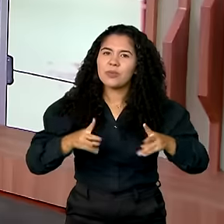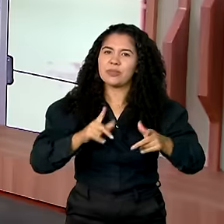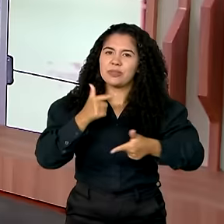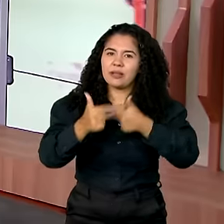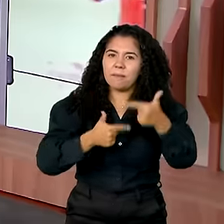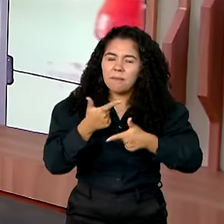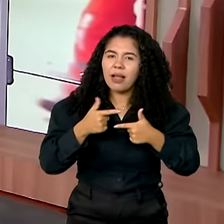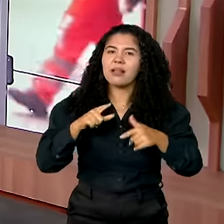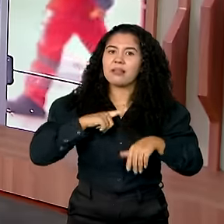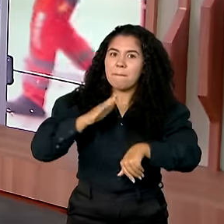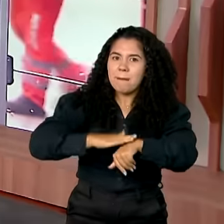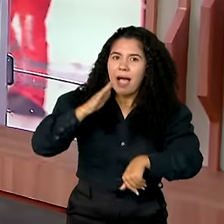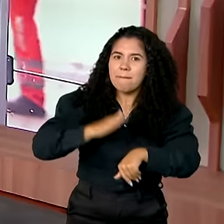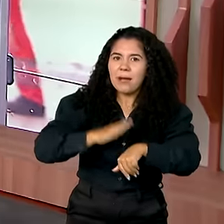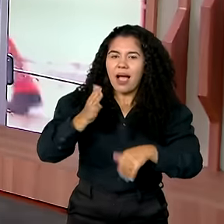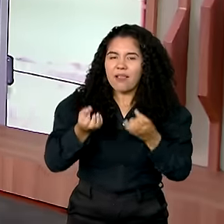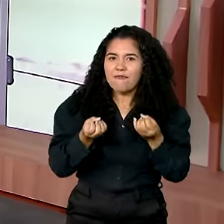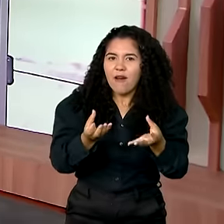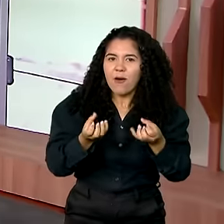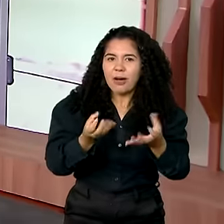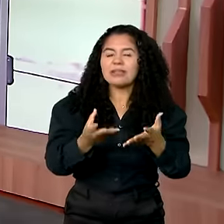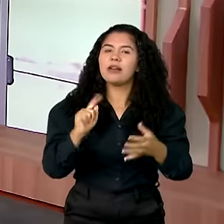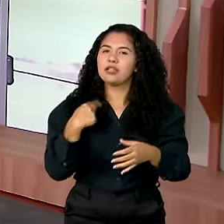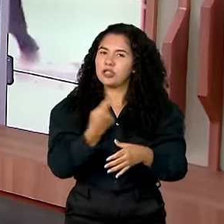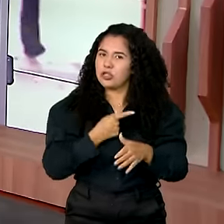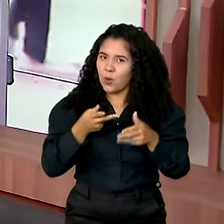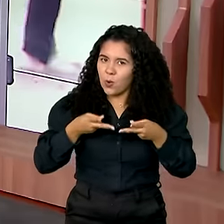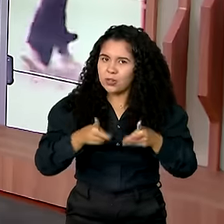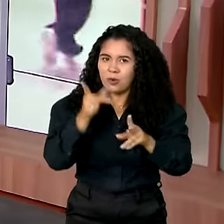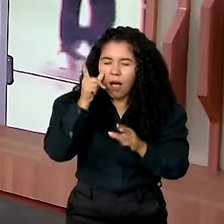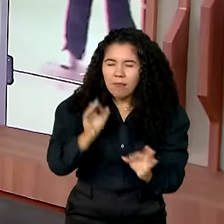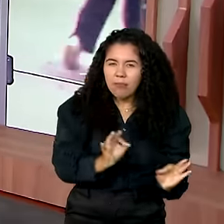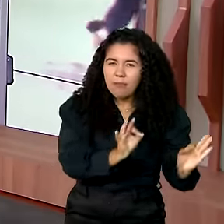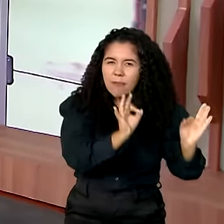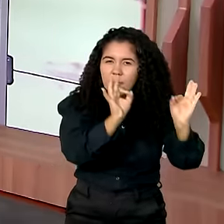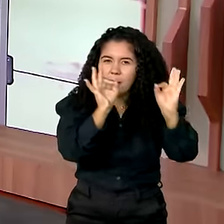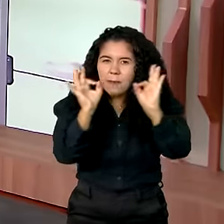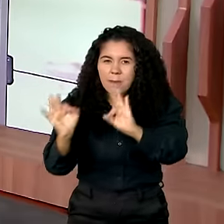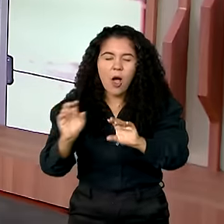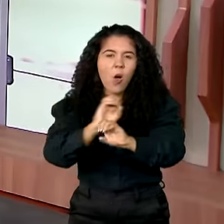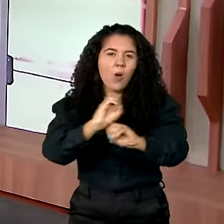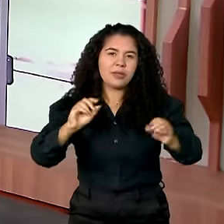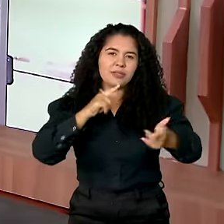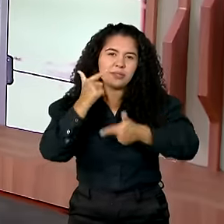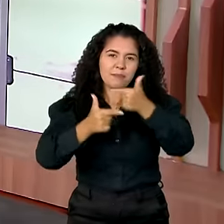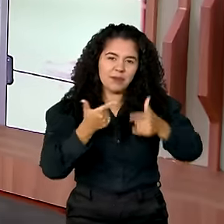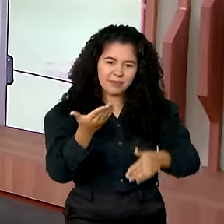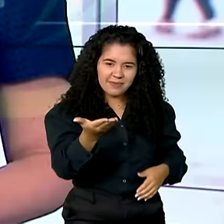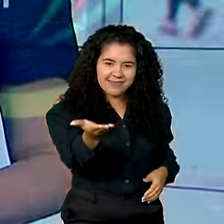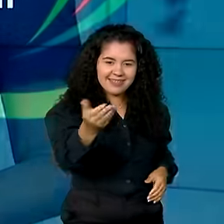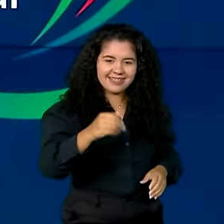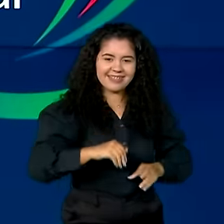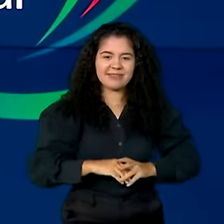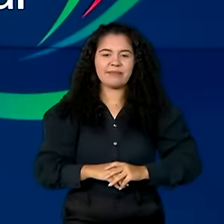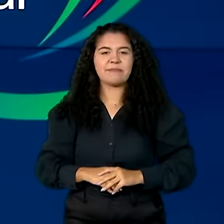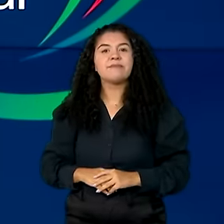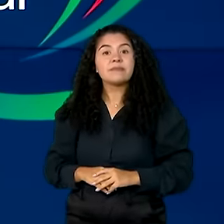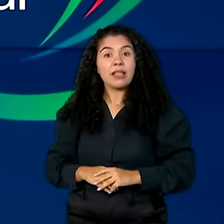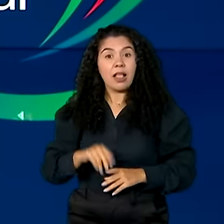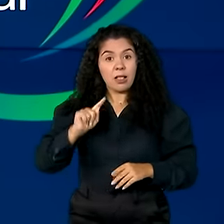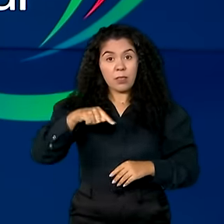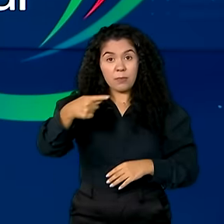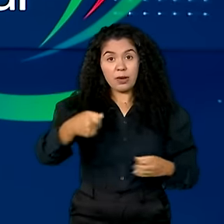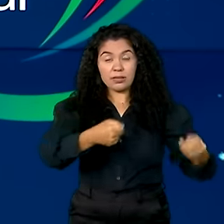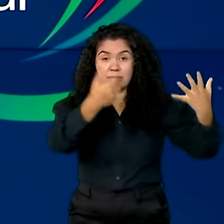mais informação aqui, que a gente segue acompanhando e segurando aqui de Brasília também, um ótimo trabalho para vocês, tá bom? E veja